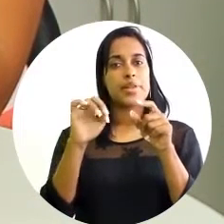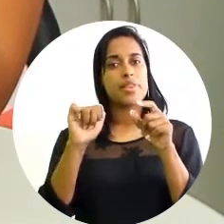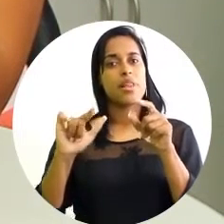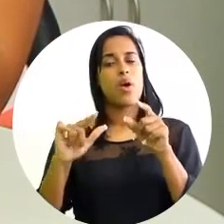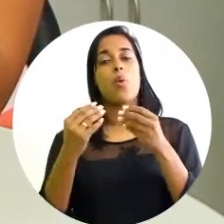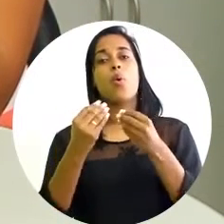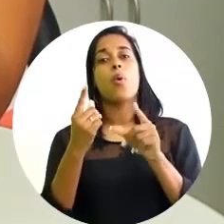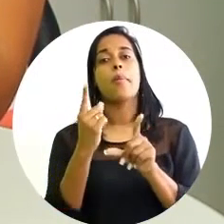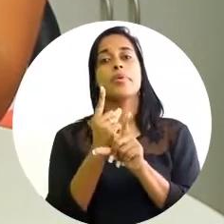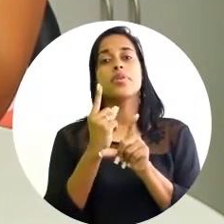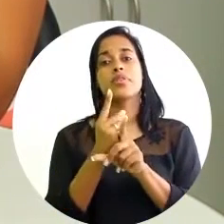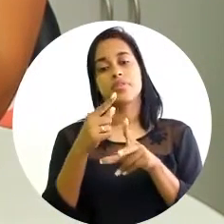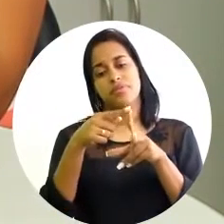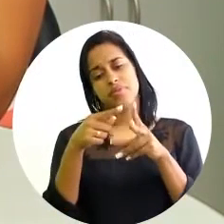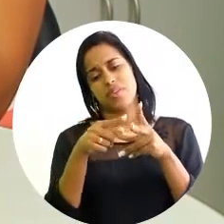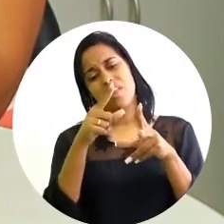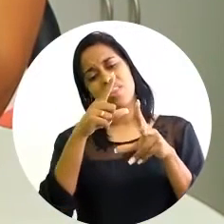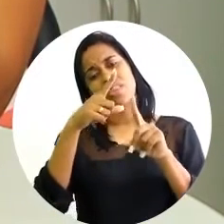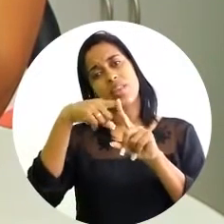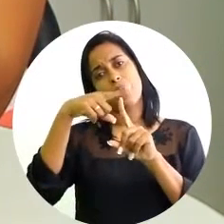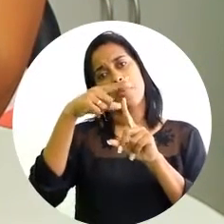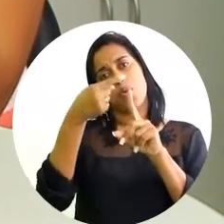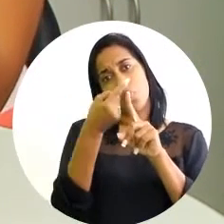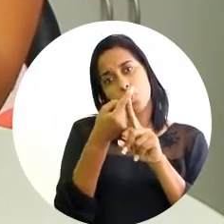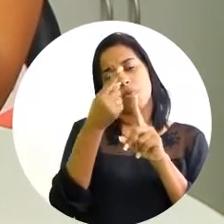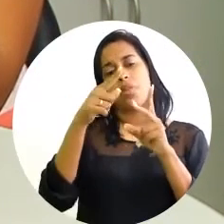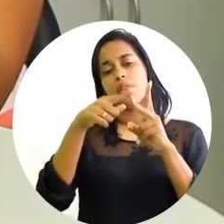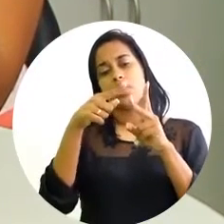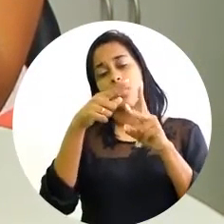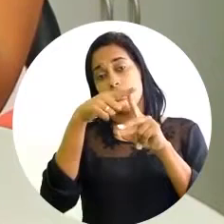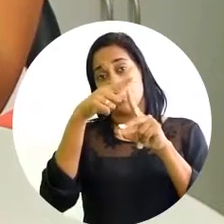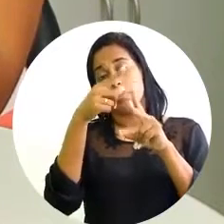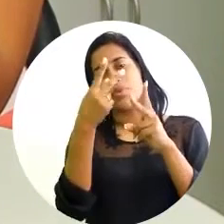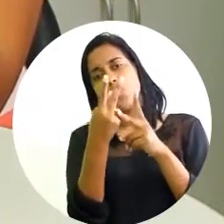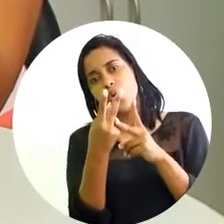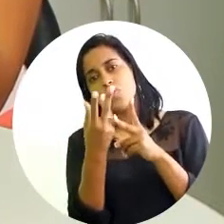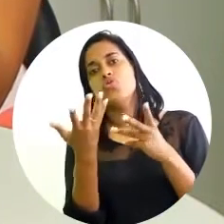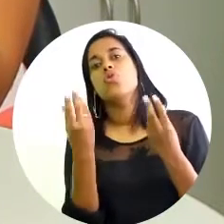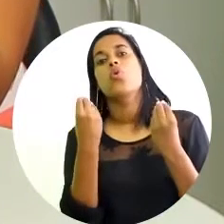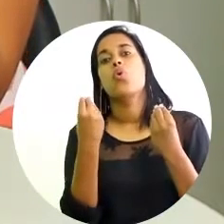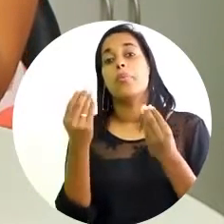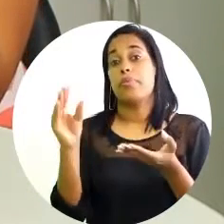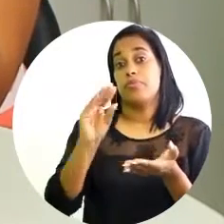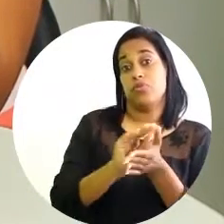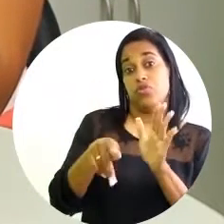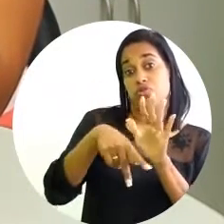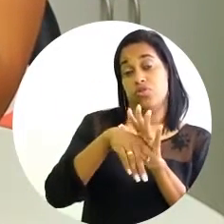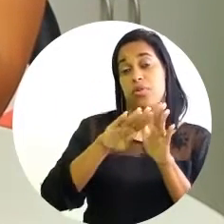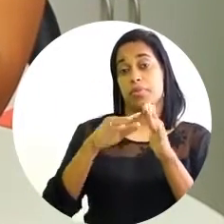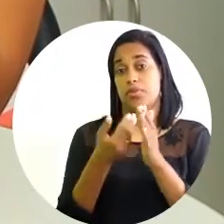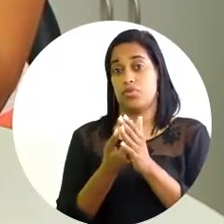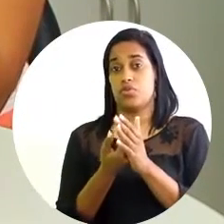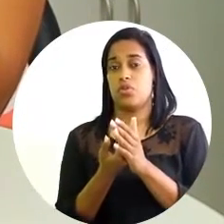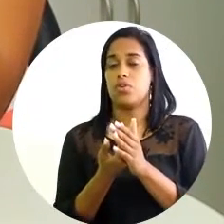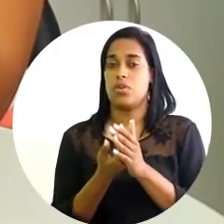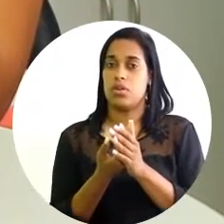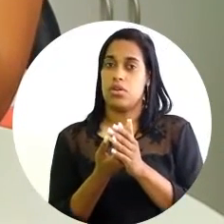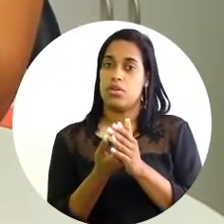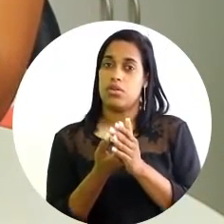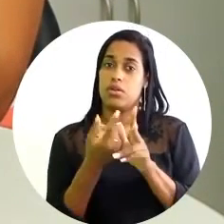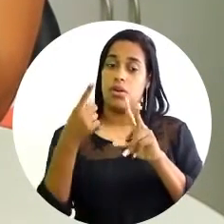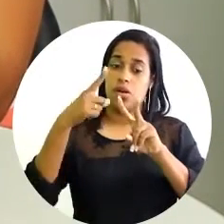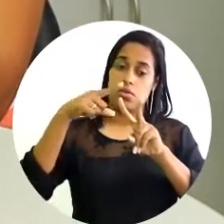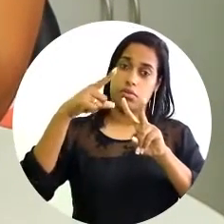E como identificar esse tipo de recurso quando ele é repassado para a escola? Com